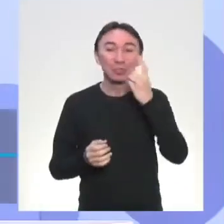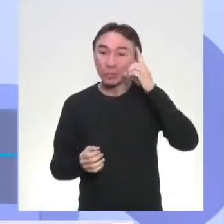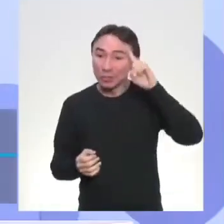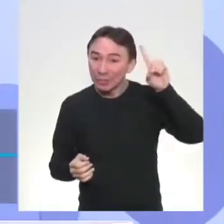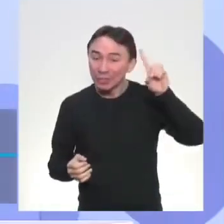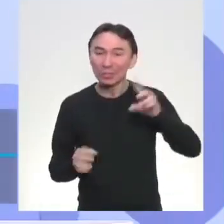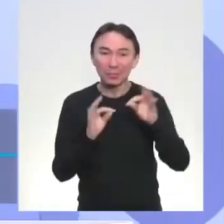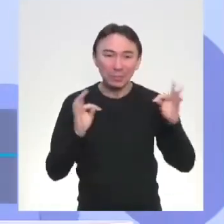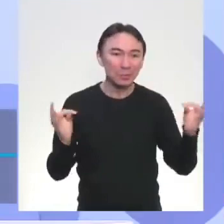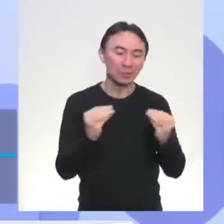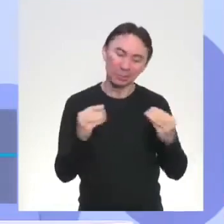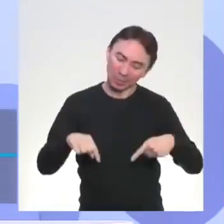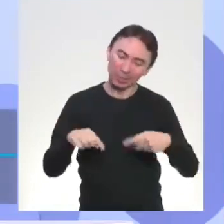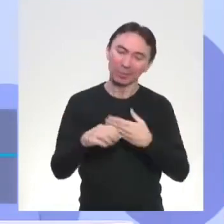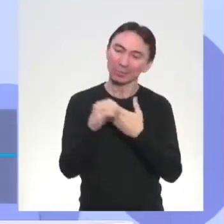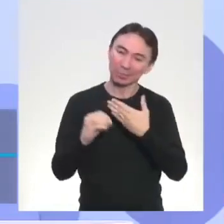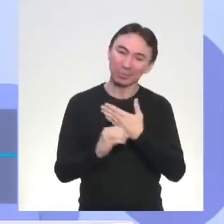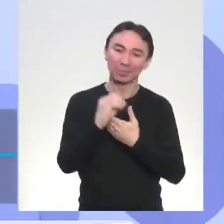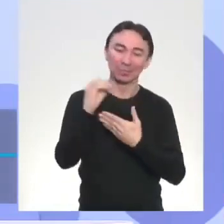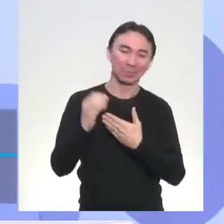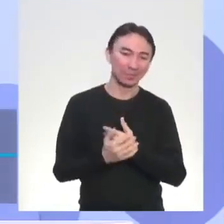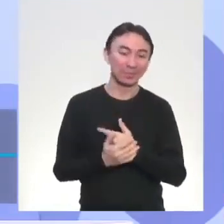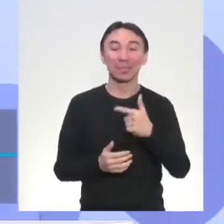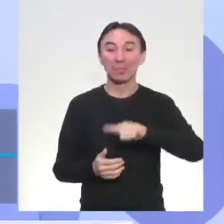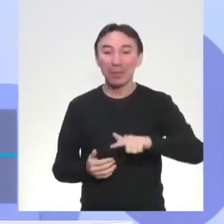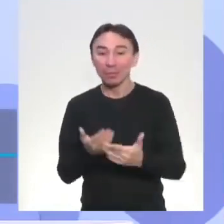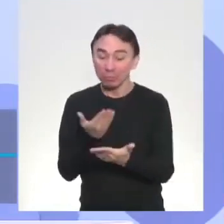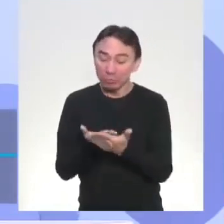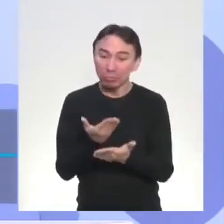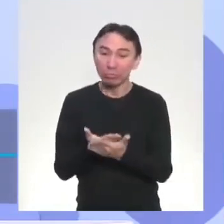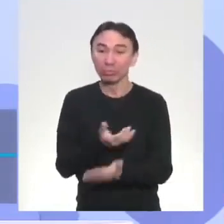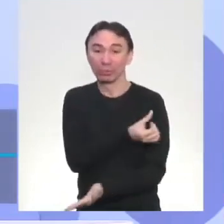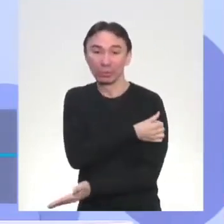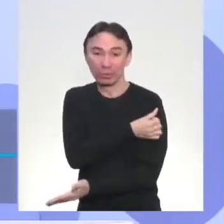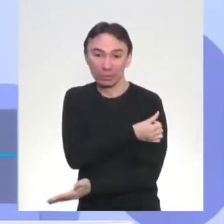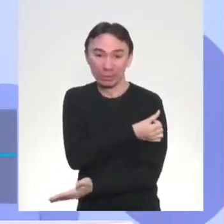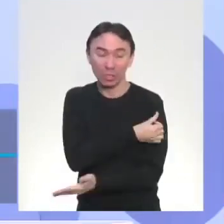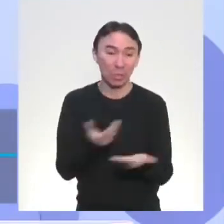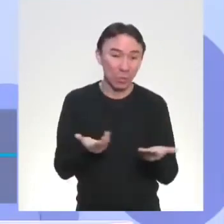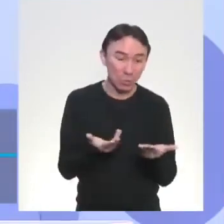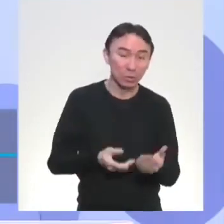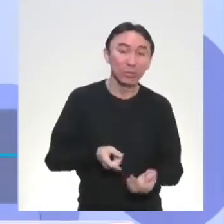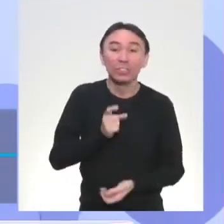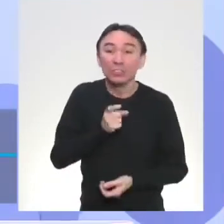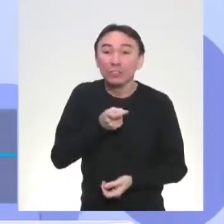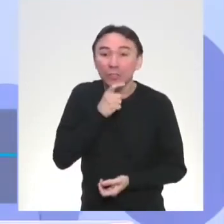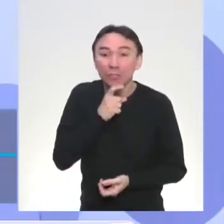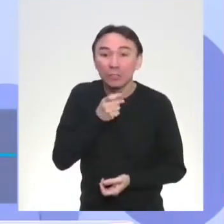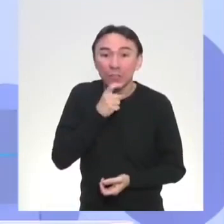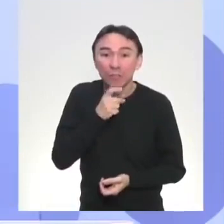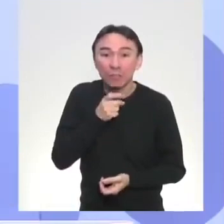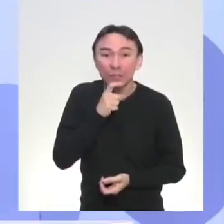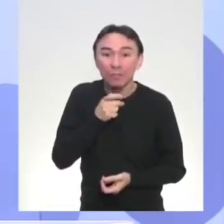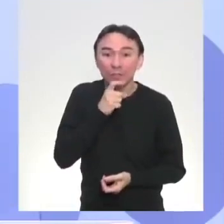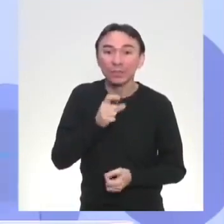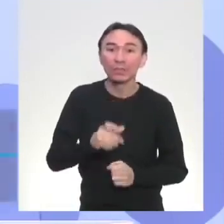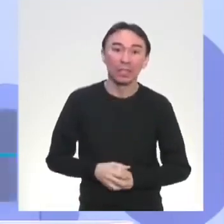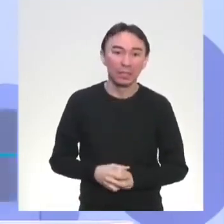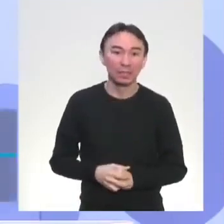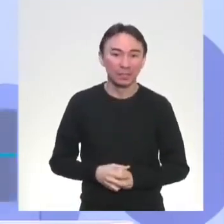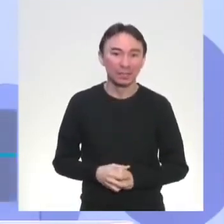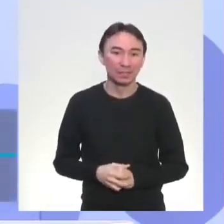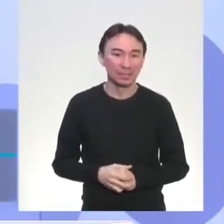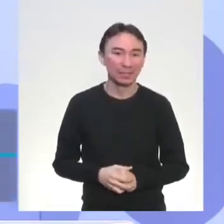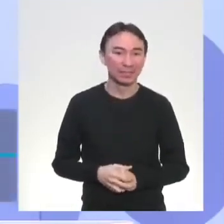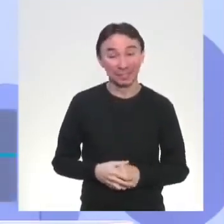Centro de Mídias de Educação de São Paulo. Mais uma aula aqui para o sexto ano do ensino fundamental. Show. Dia frio aqui em São Paulo, né, Tony? Tá? Só um pouquinho. Um pouquinho.